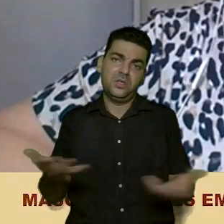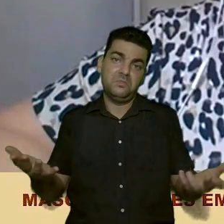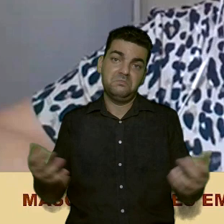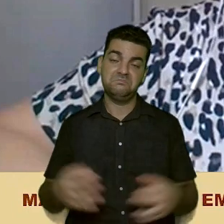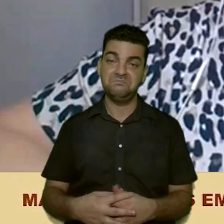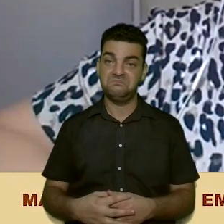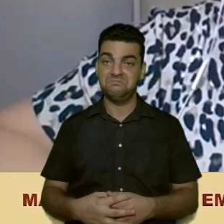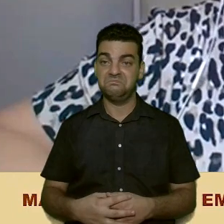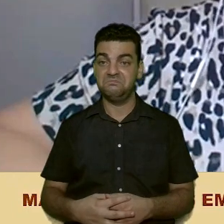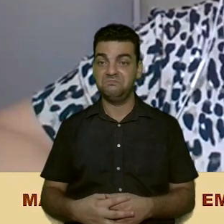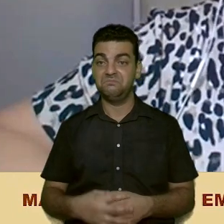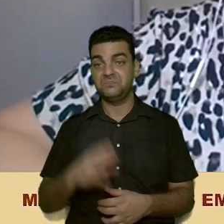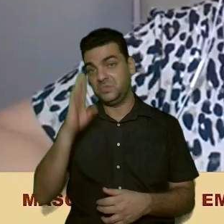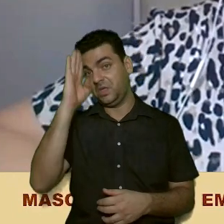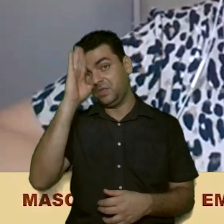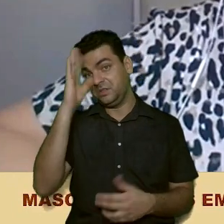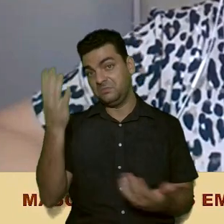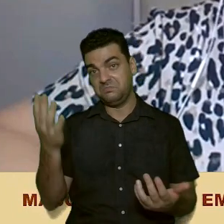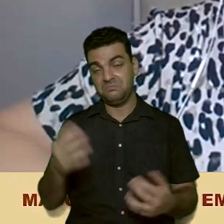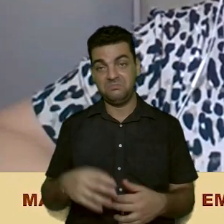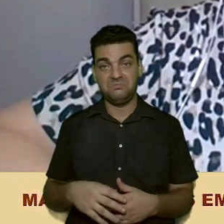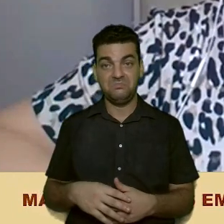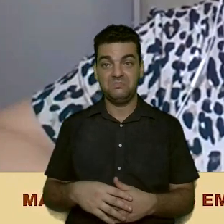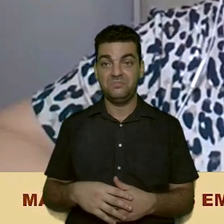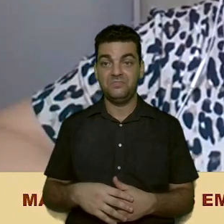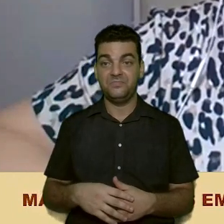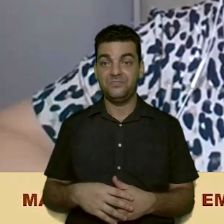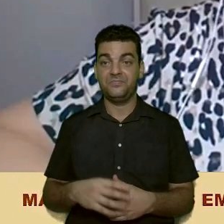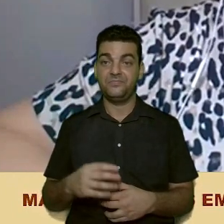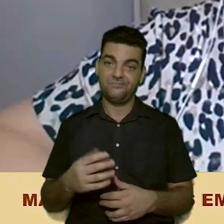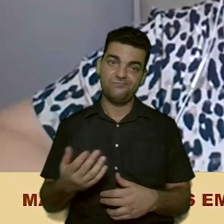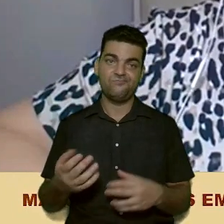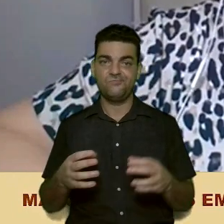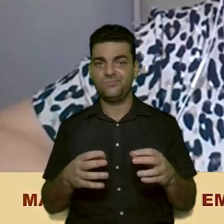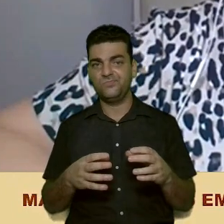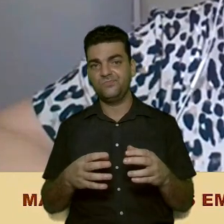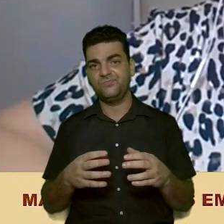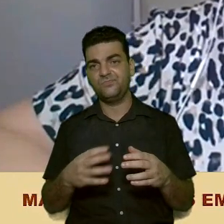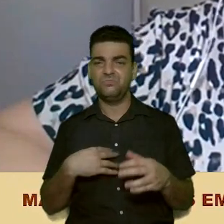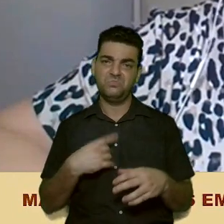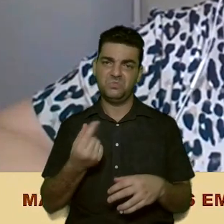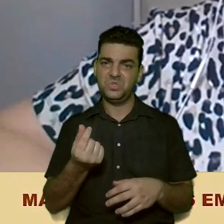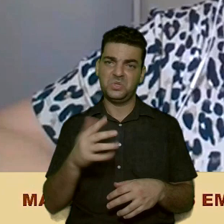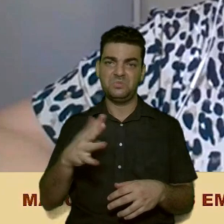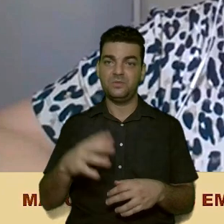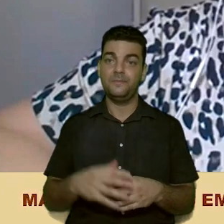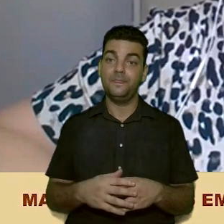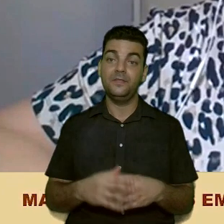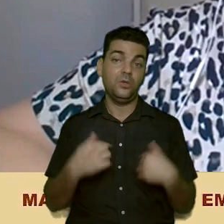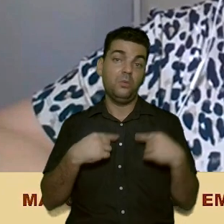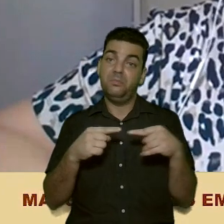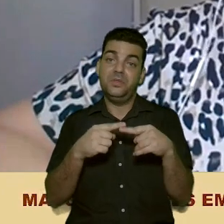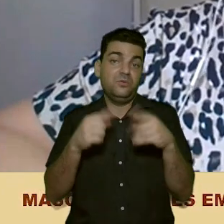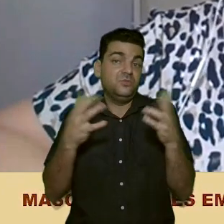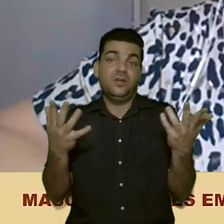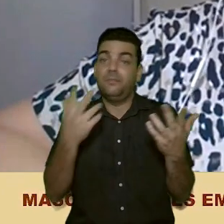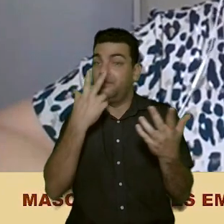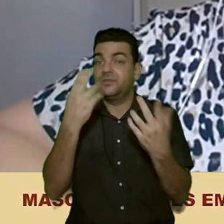então hétero, né, classe média, então assim eu reproduzo todo esse